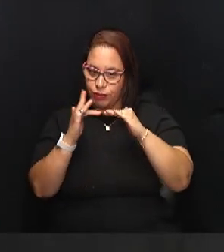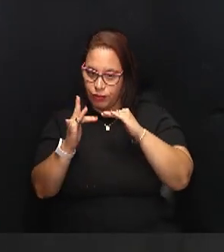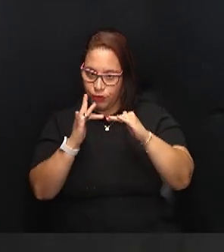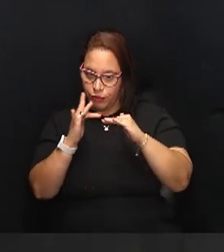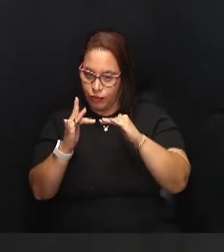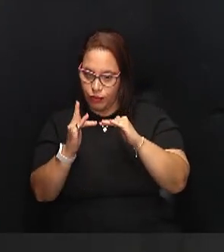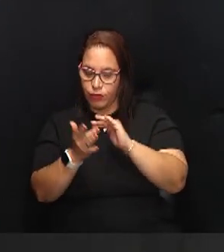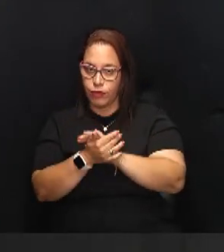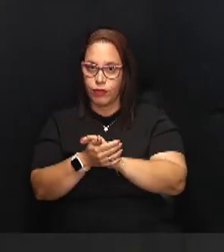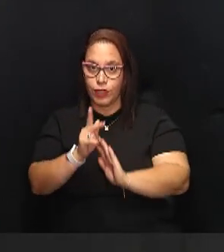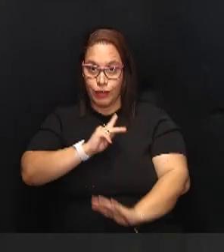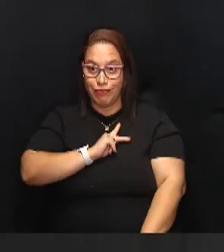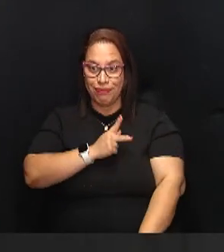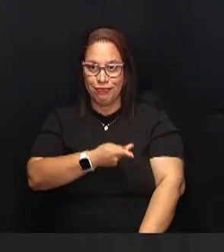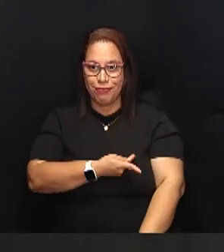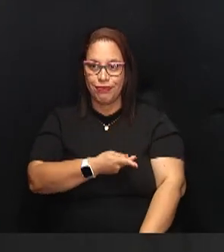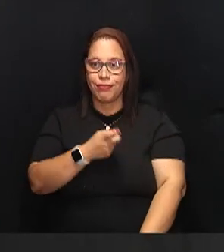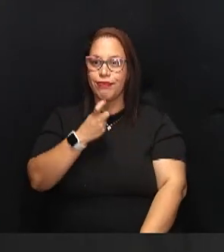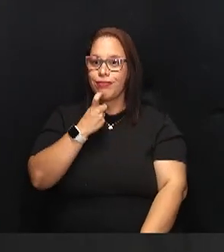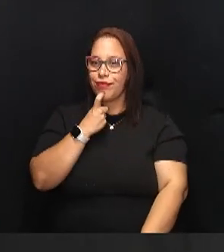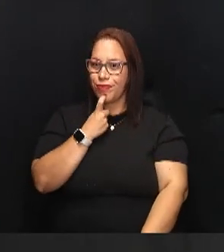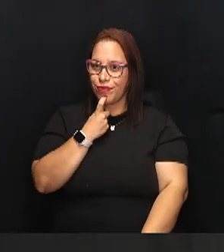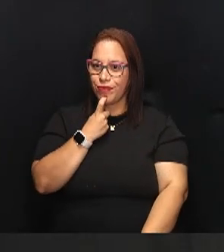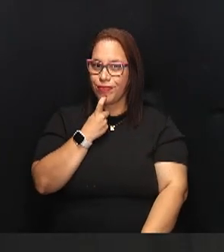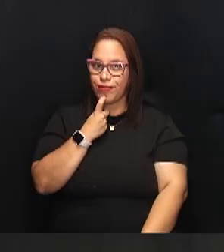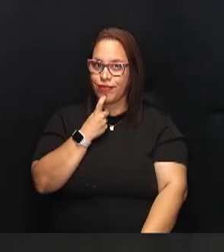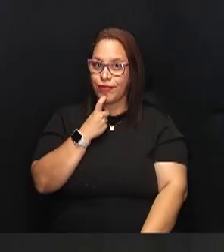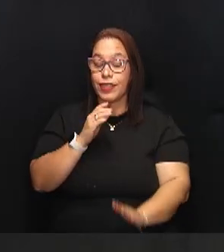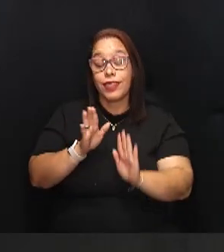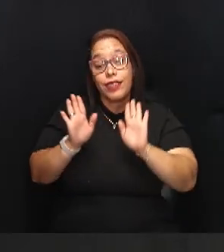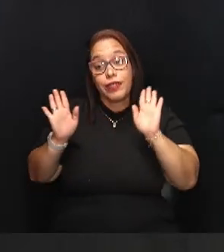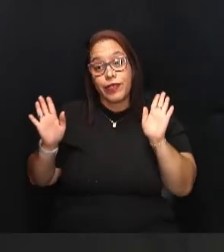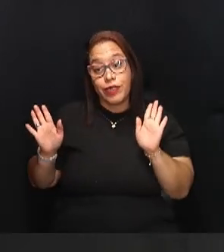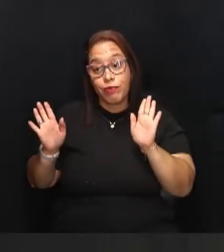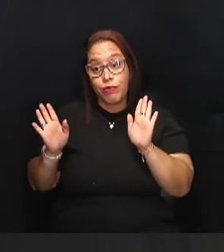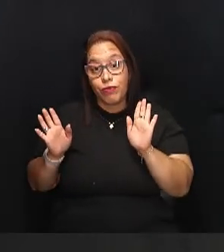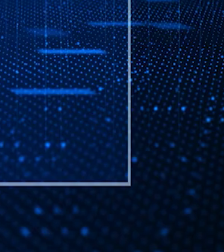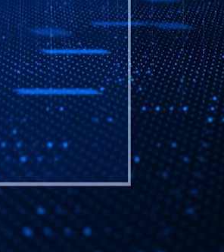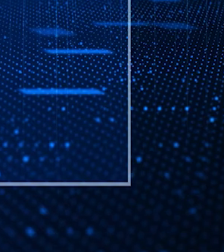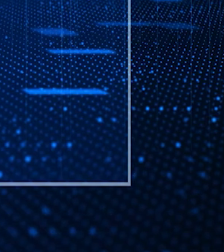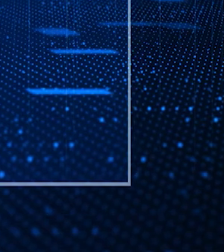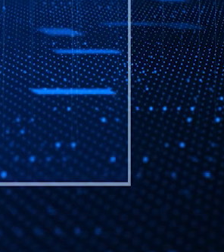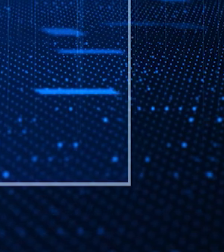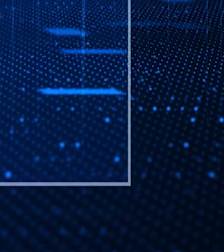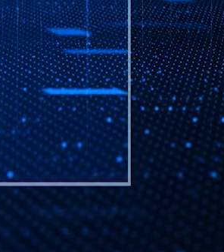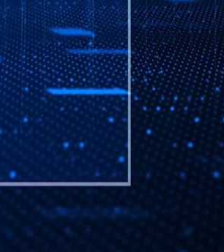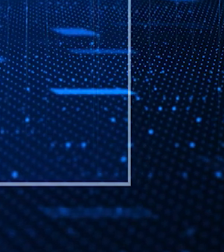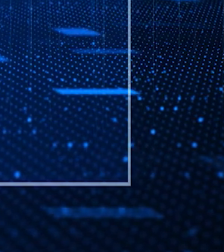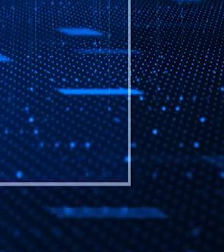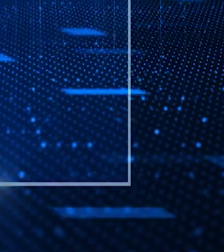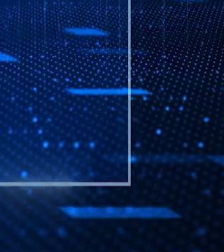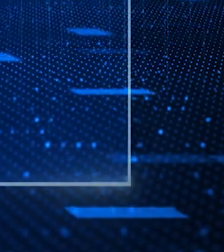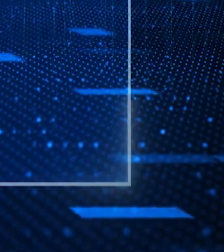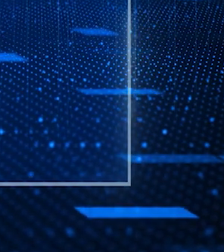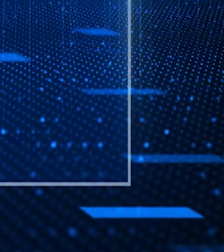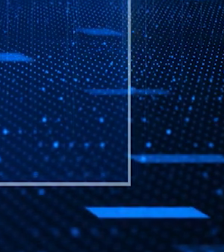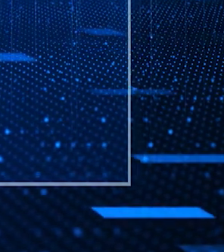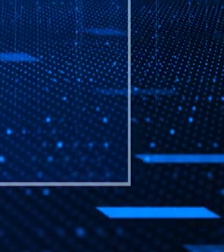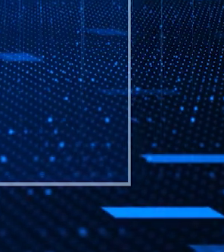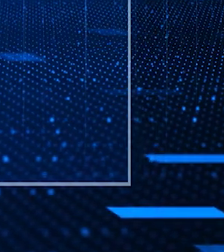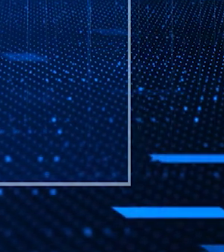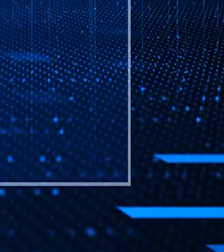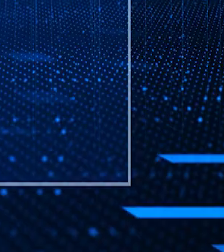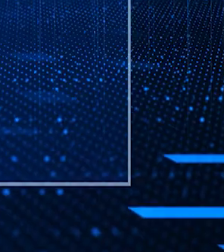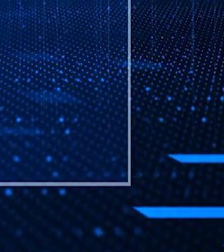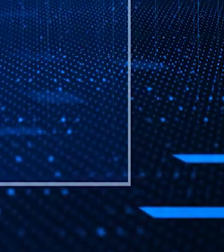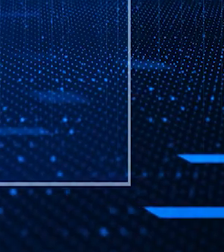sociais, Paulo Haddad Campinas, e enfim, né? Se quiser vir aqui na Câmara também, compareça. Qual é o número do seu gabinete?